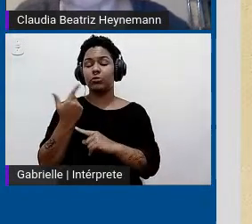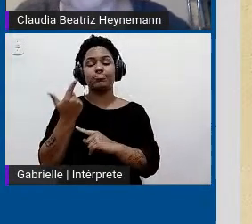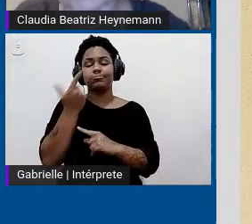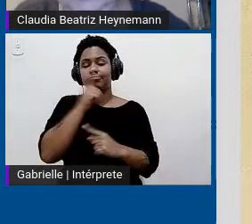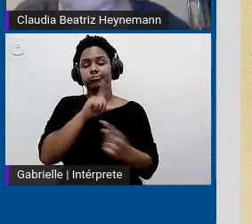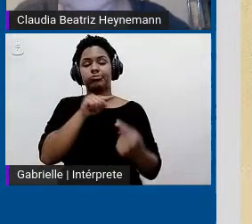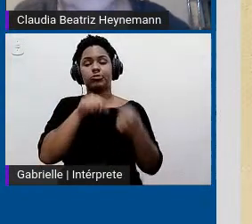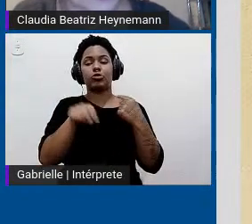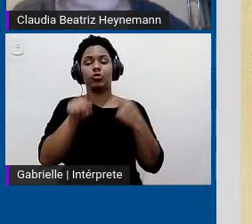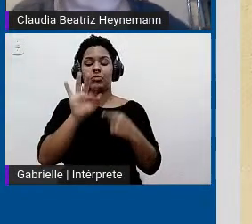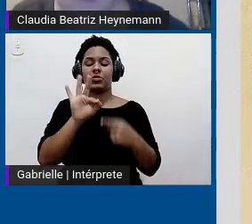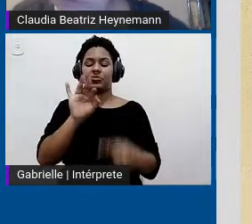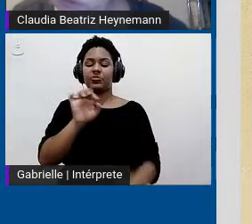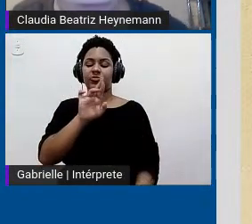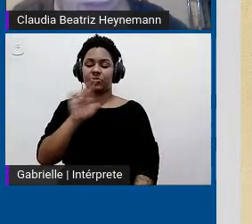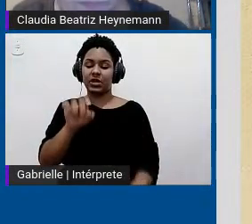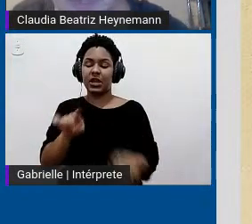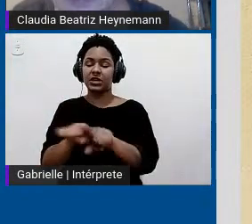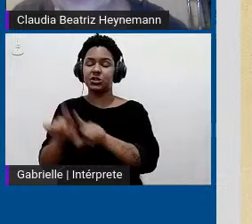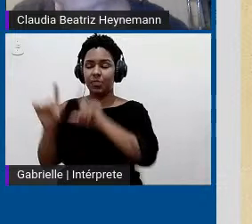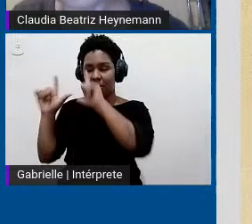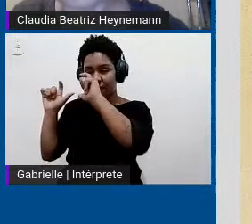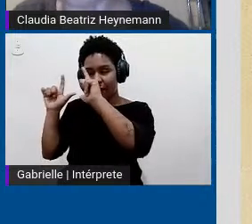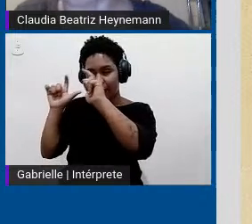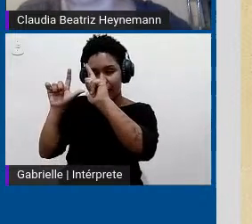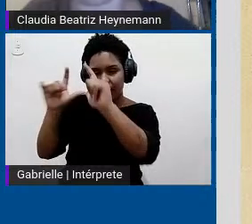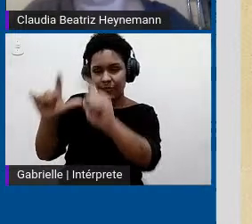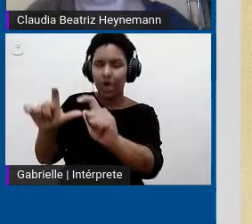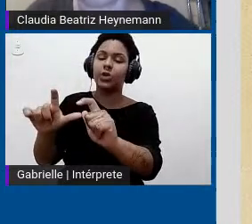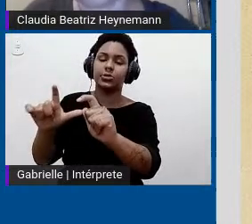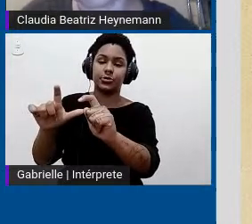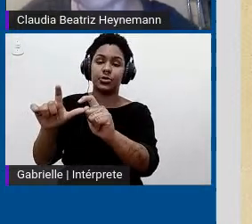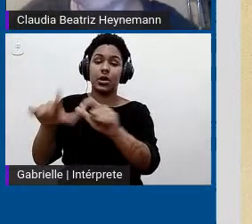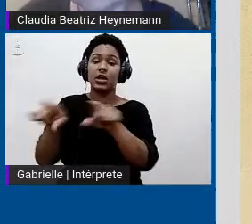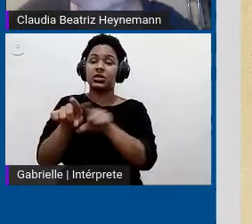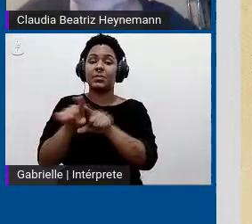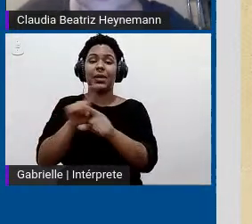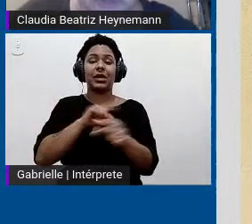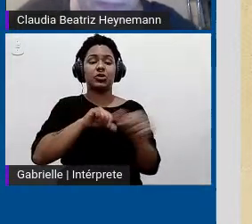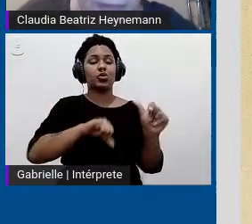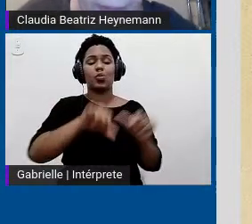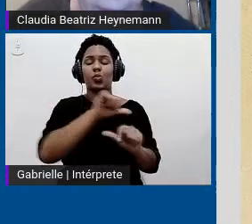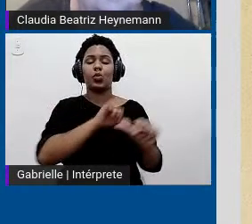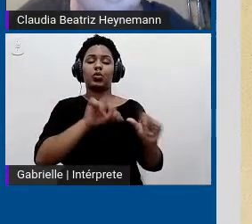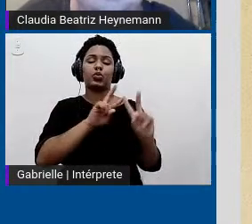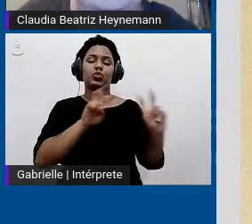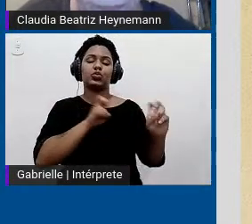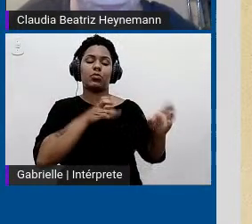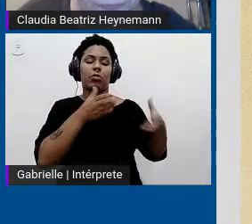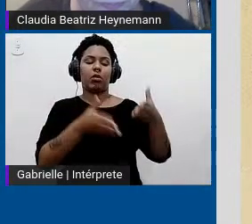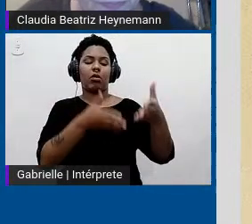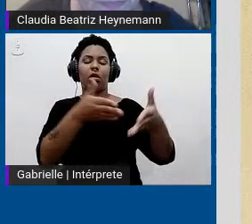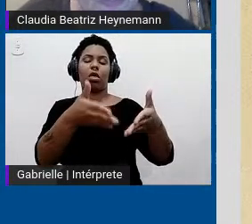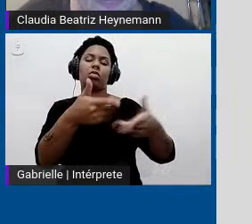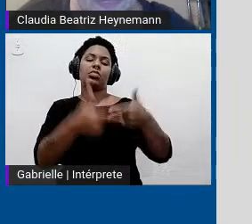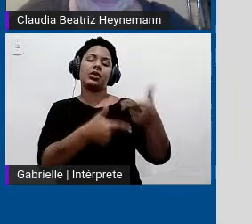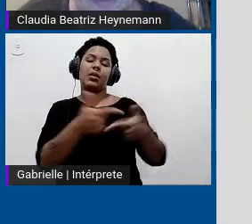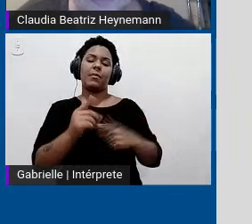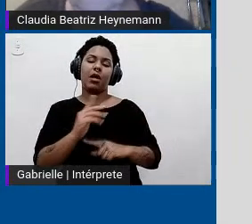obra fotográfica, assim como eles não interferiram na sua arrojada carreira de empresário.